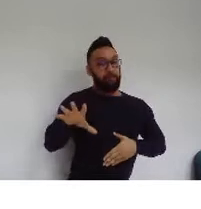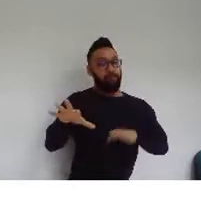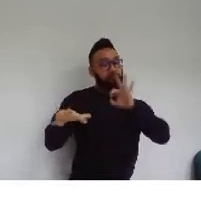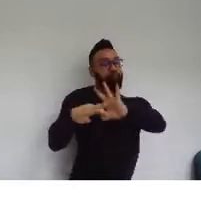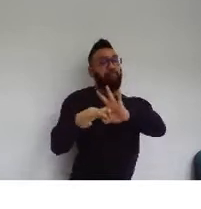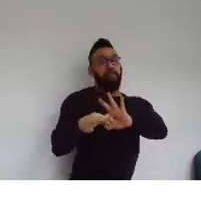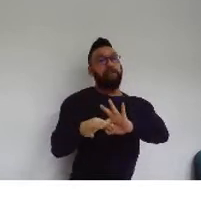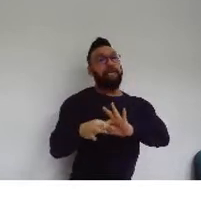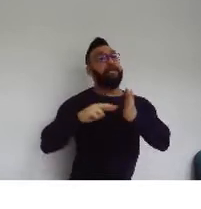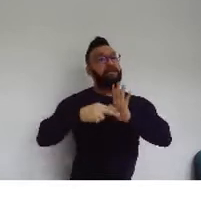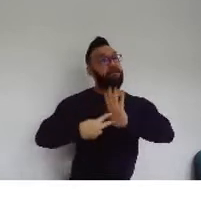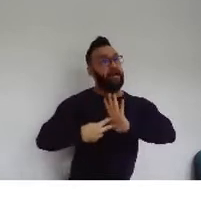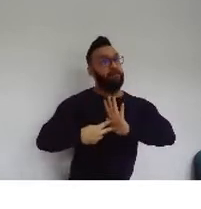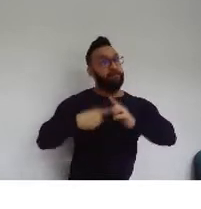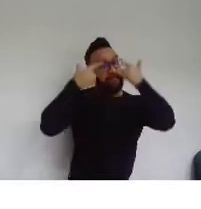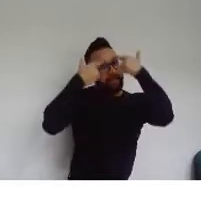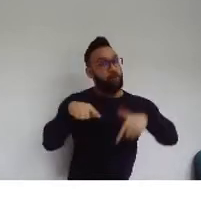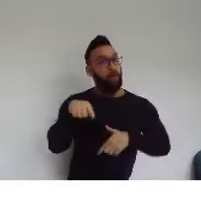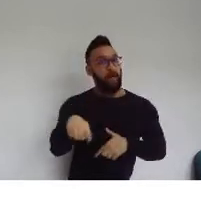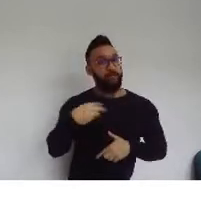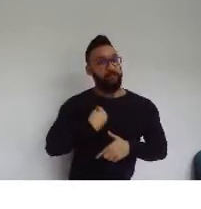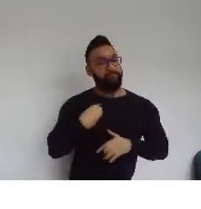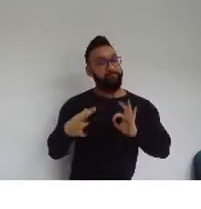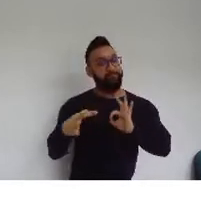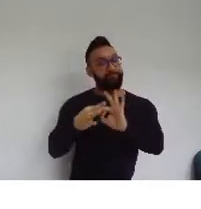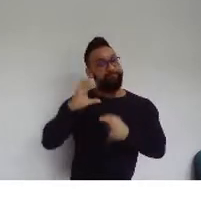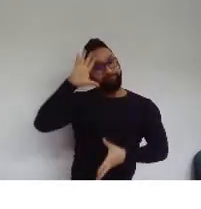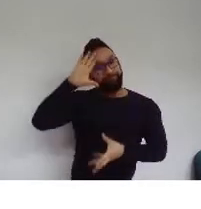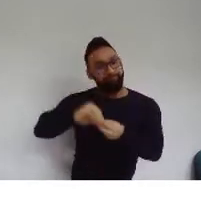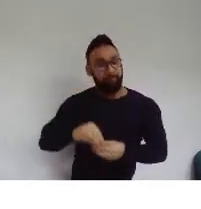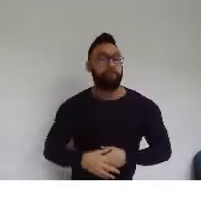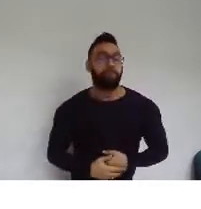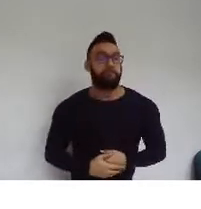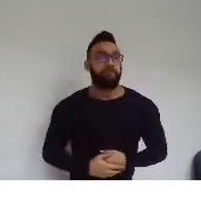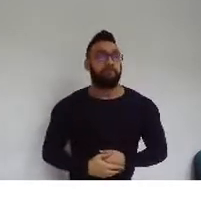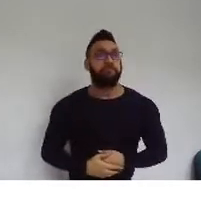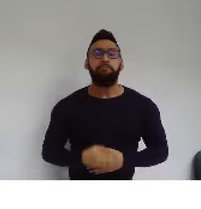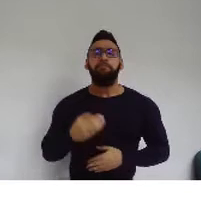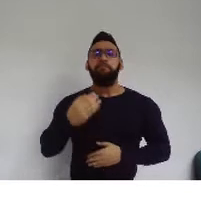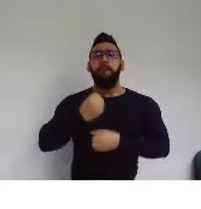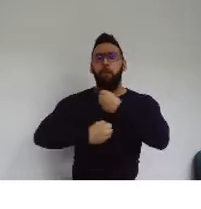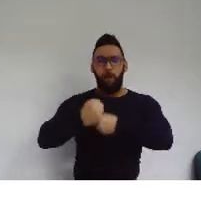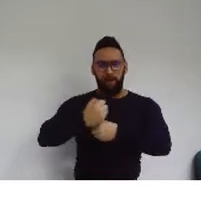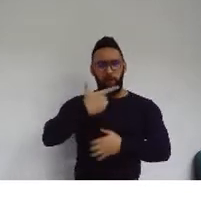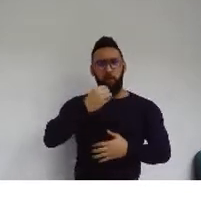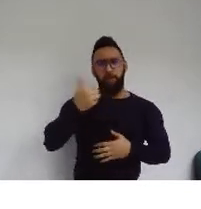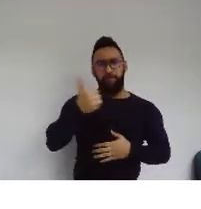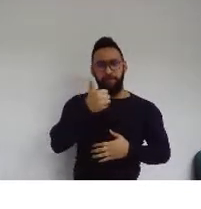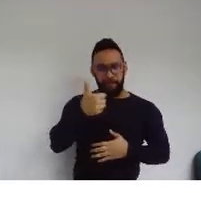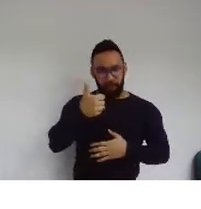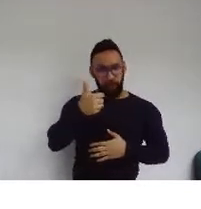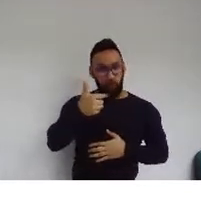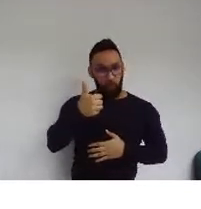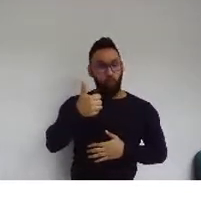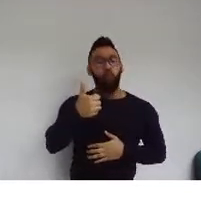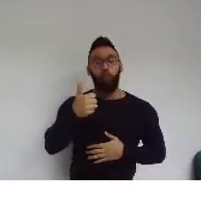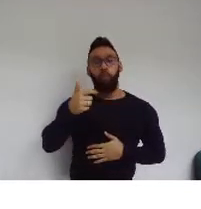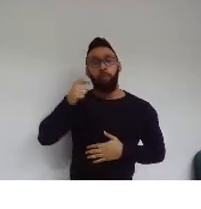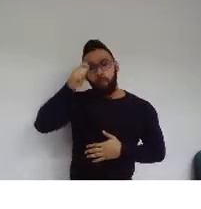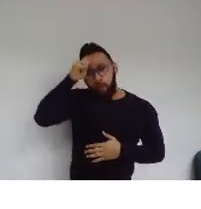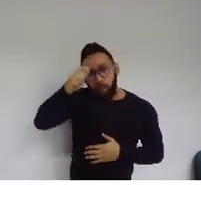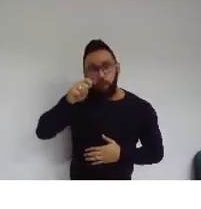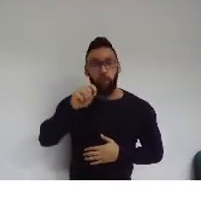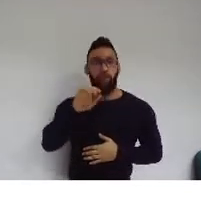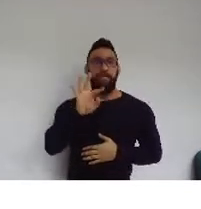autor Thurlow num trabalho de 2021, no Congresso de Sociolinguística de 2021,